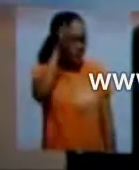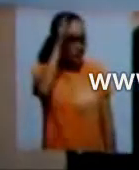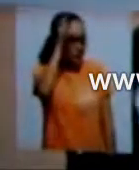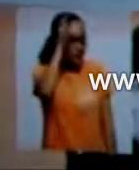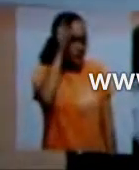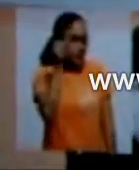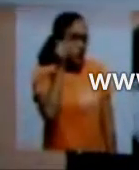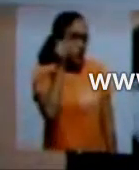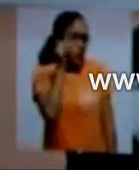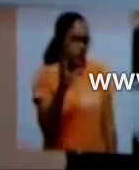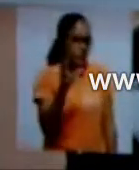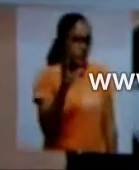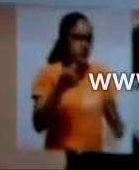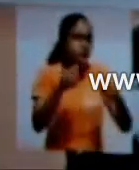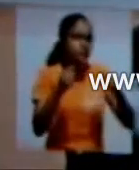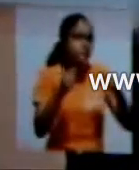Não vem não.